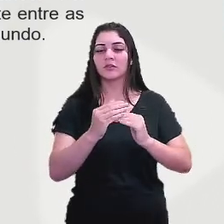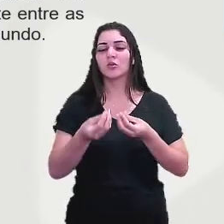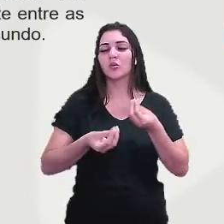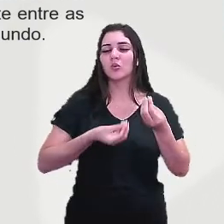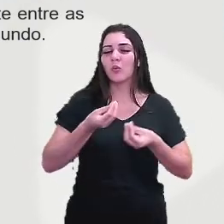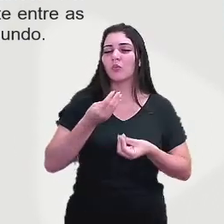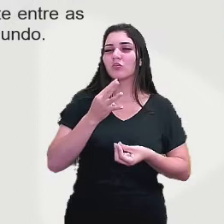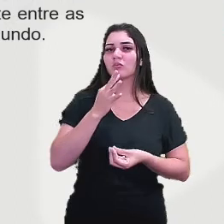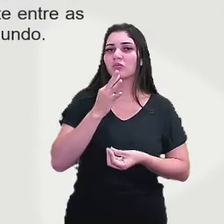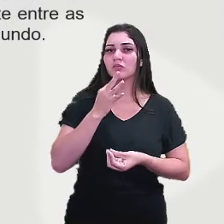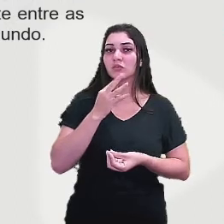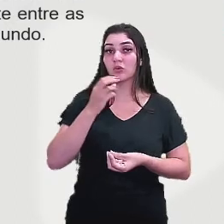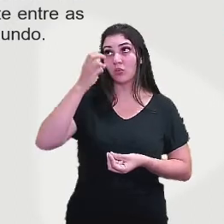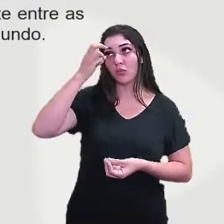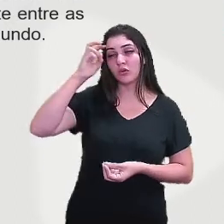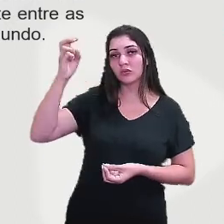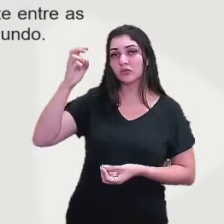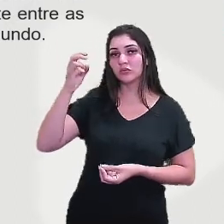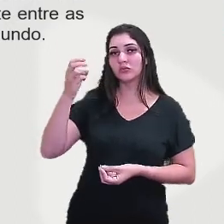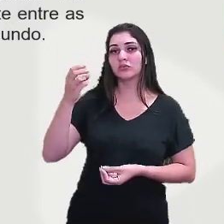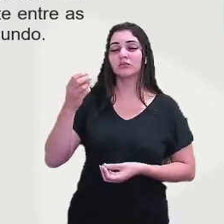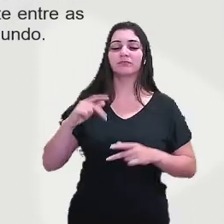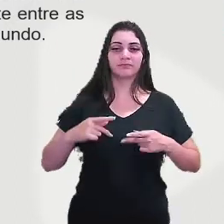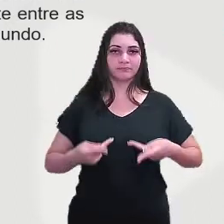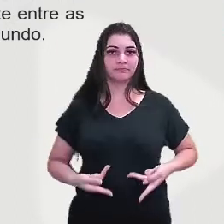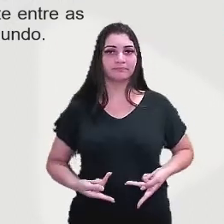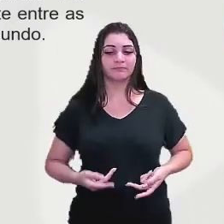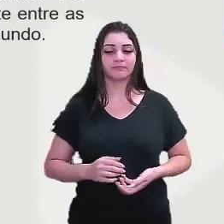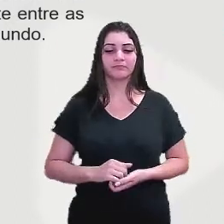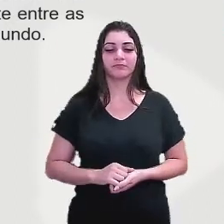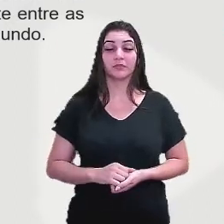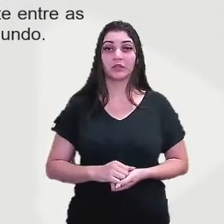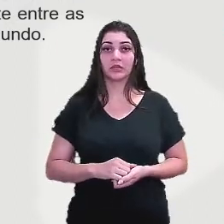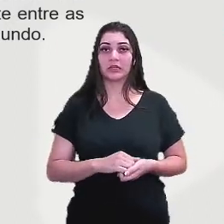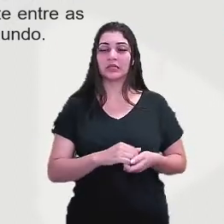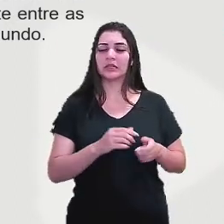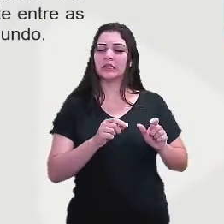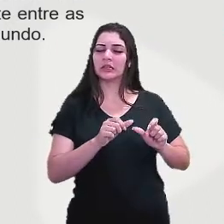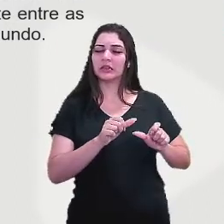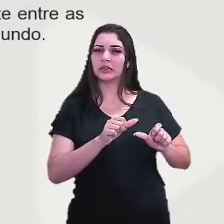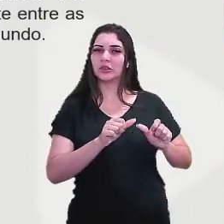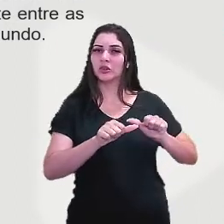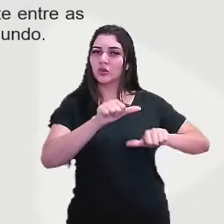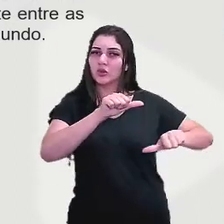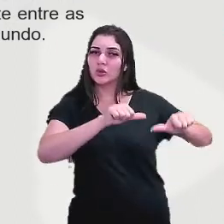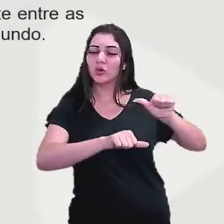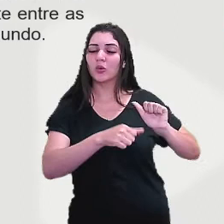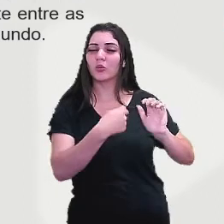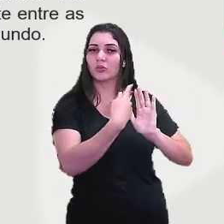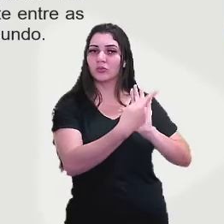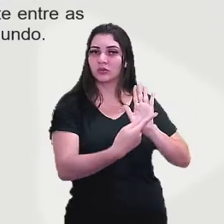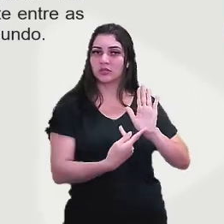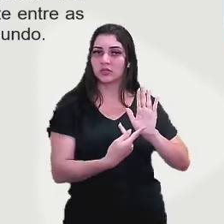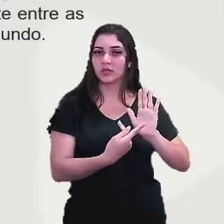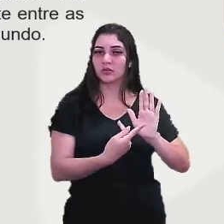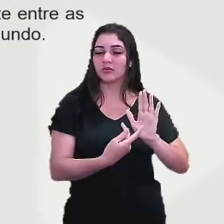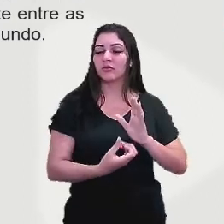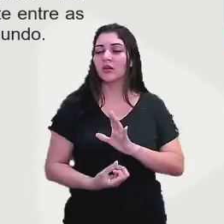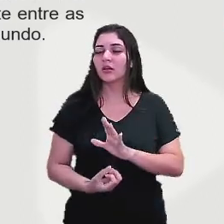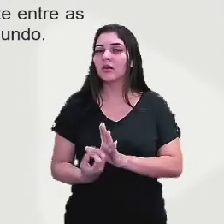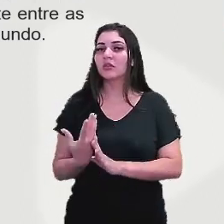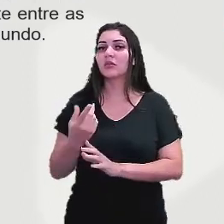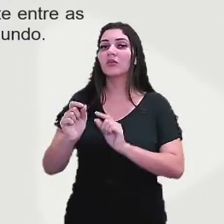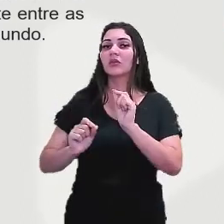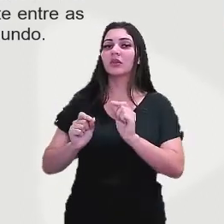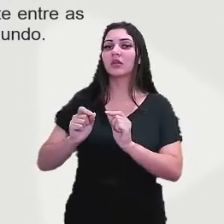humana. Então, a gente saiu dos desenhos rupestres, e evoluímos para o quê? As letras, os